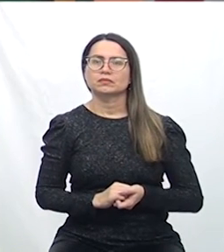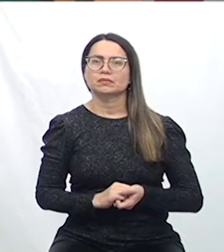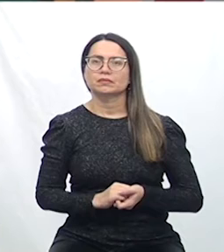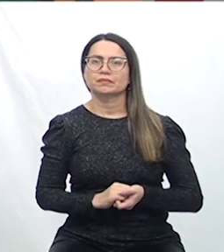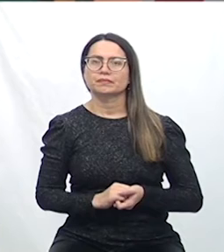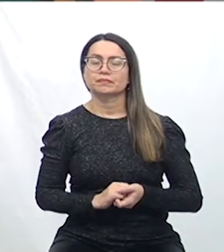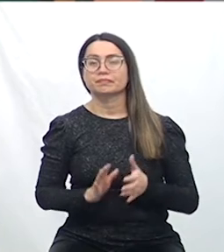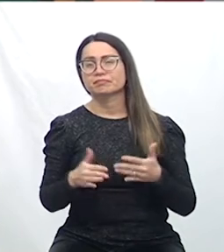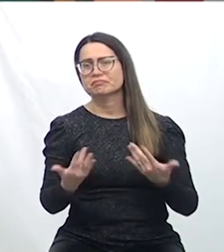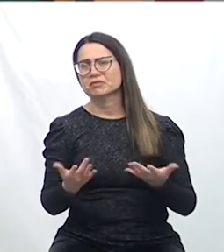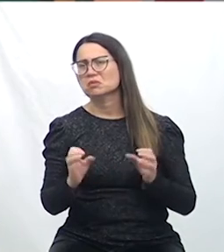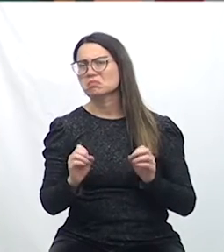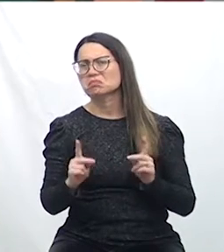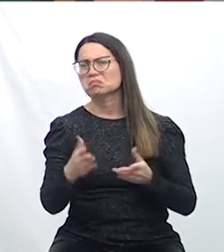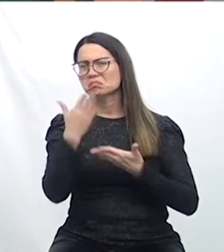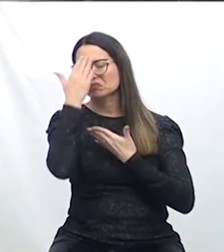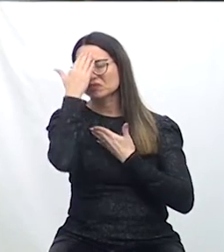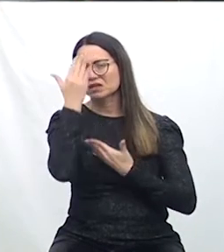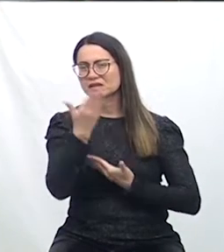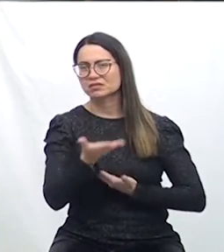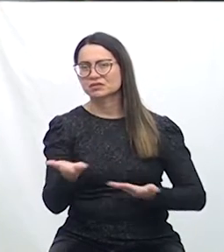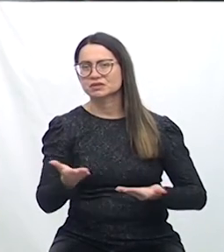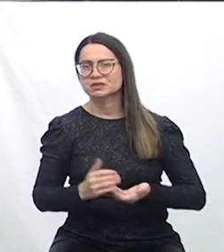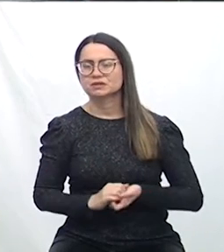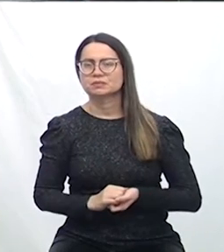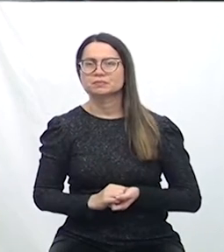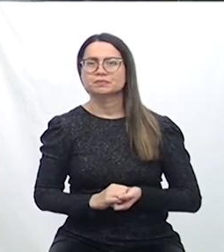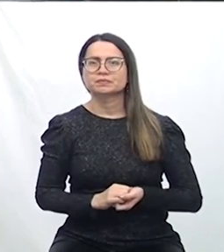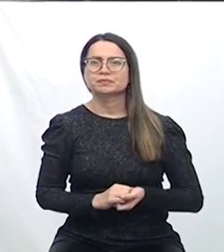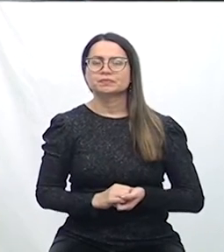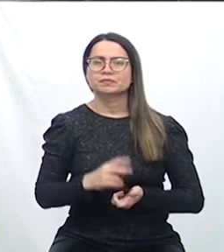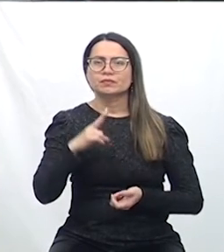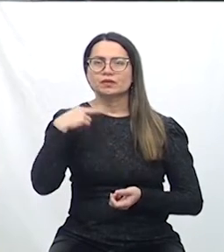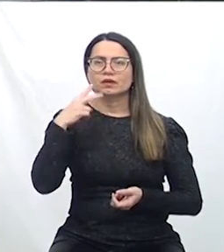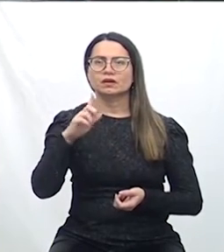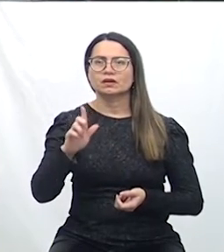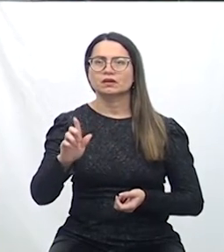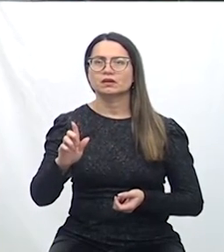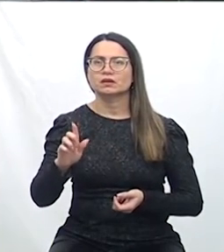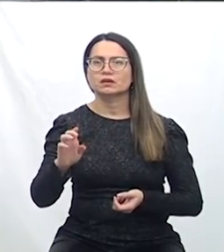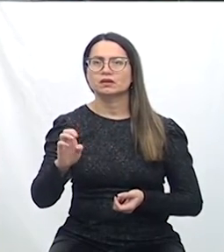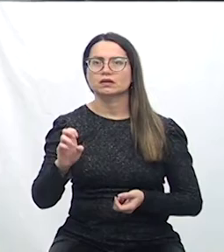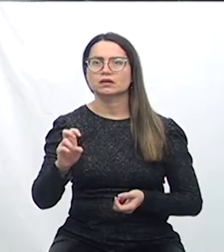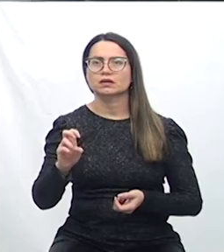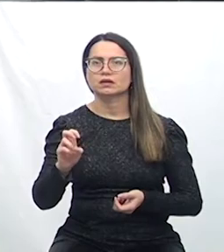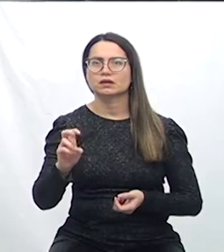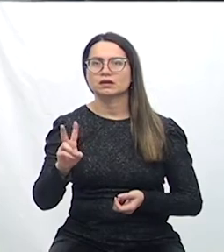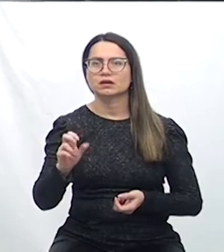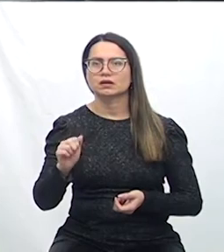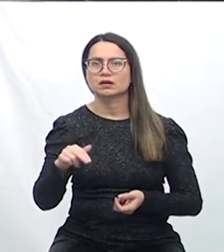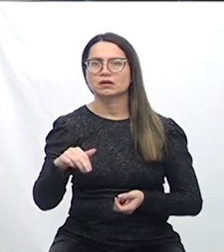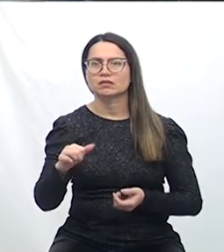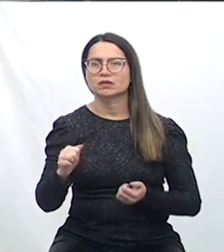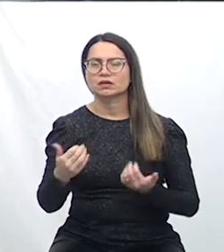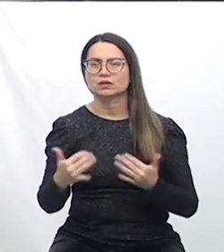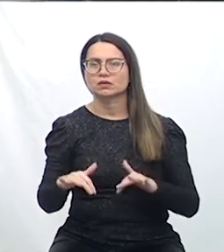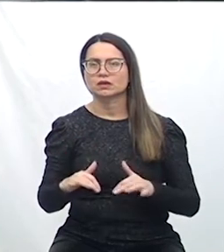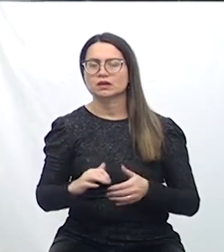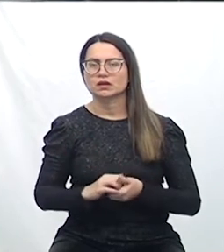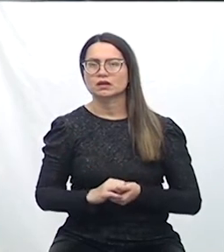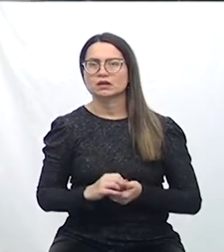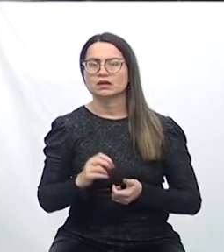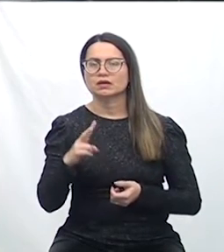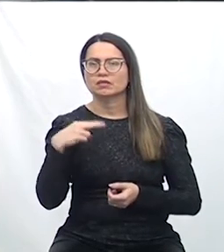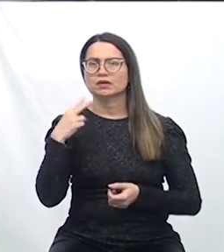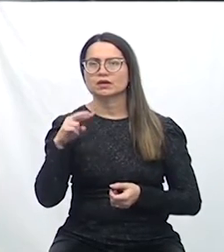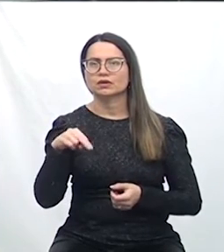Por hoje era isso, obrigado a todos, obrigado, presidente. Com a palavra, vereadora Giovana Benedetti Zanetti. Declina. Com a palavra,